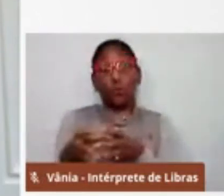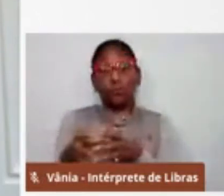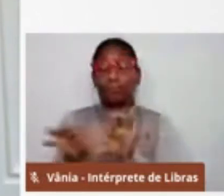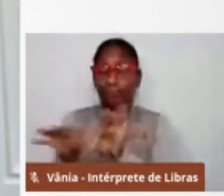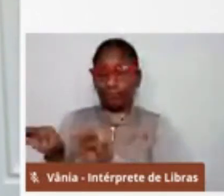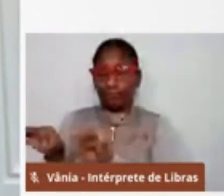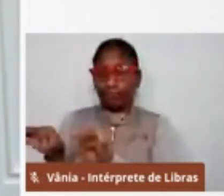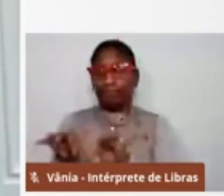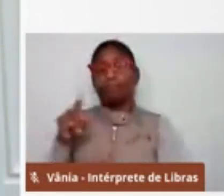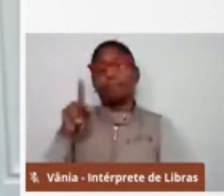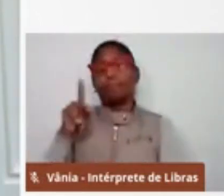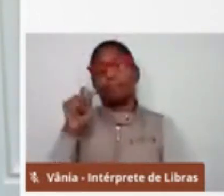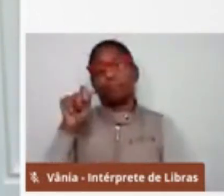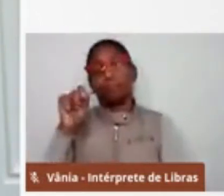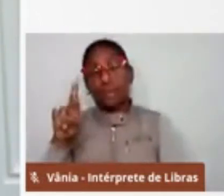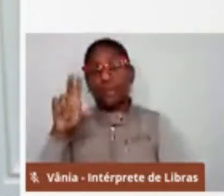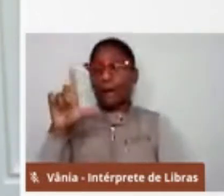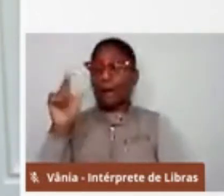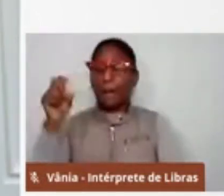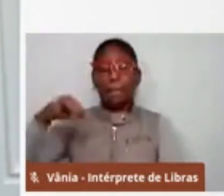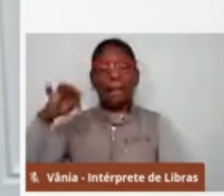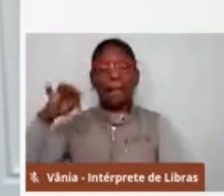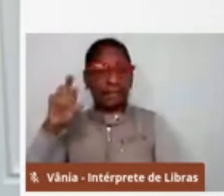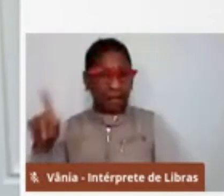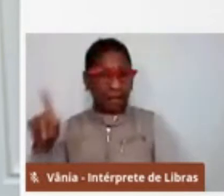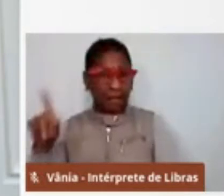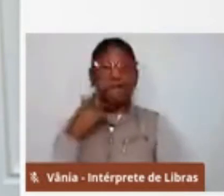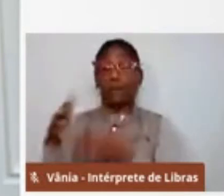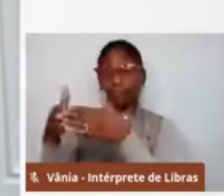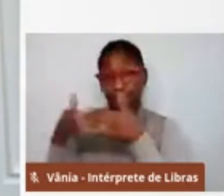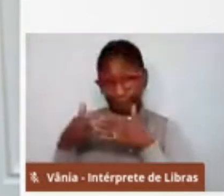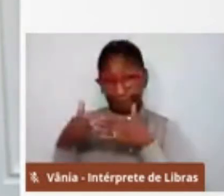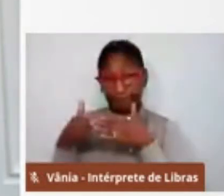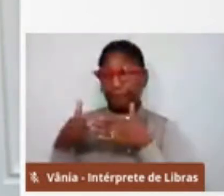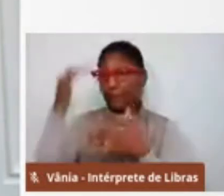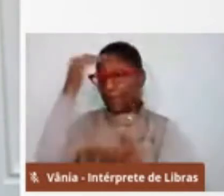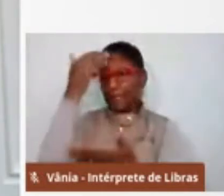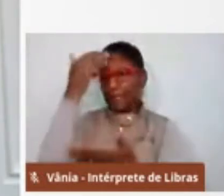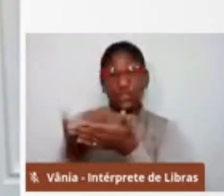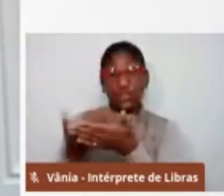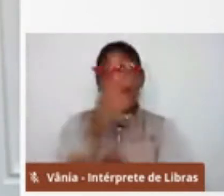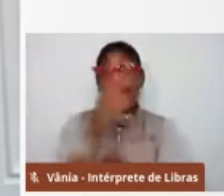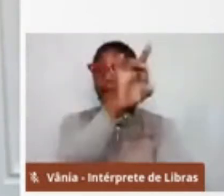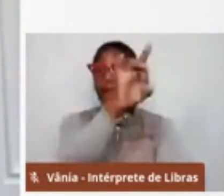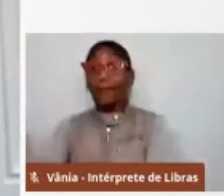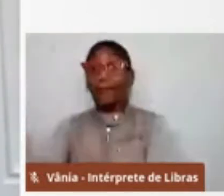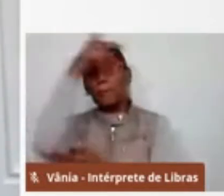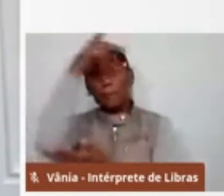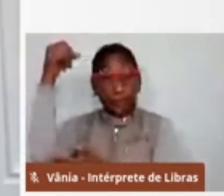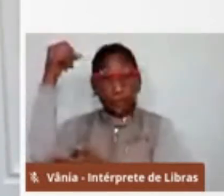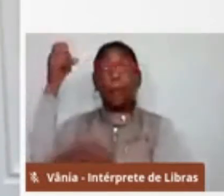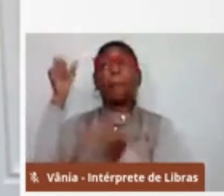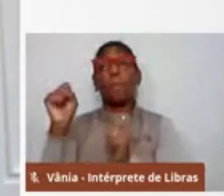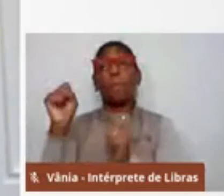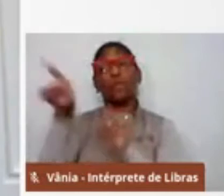vai impedir no STF a suspensão do sistema por acreditar que os gestores municipais que deveriam tomar essas decisões,